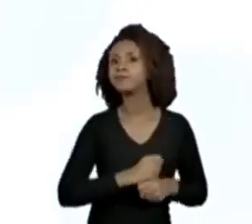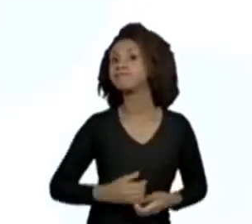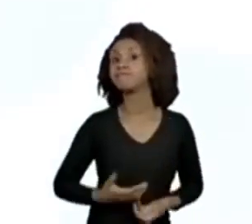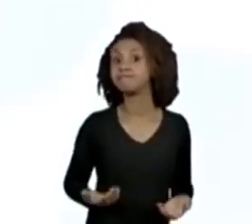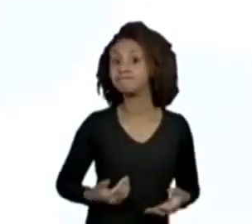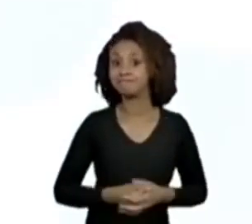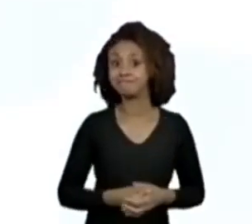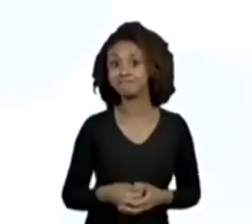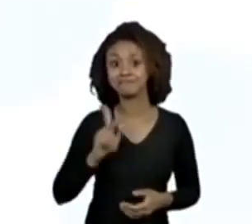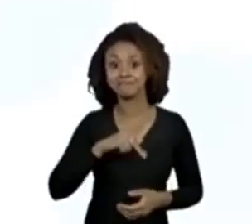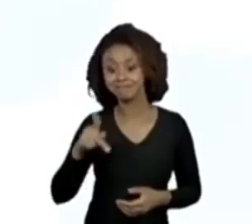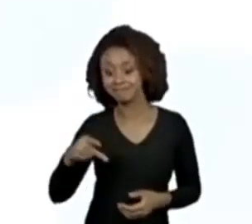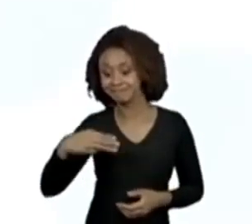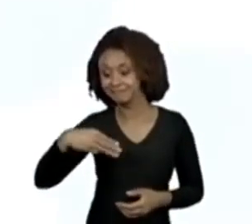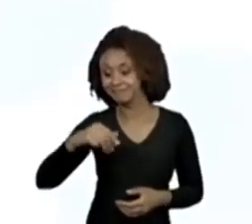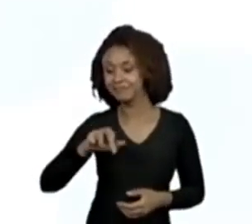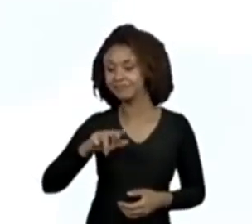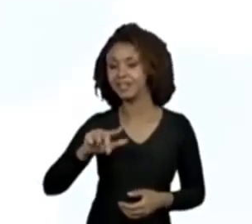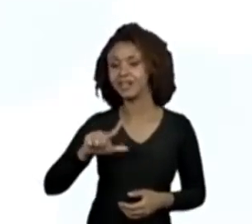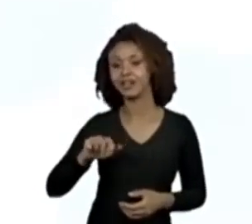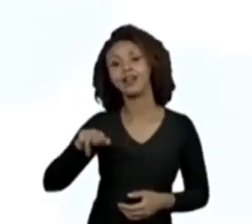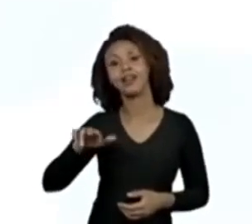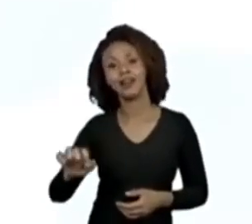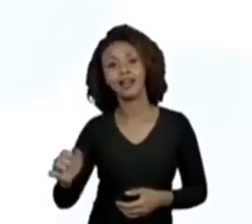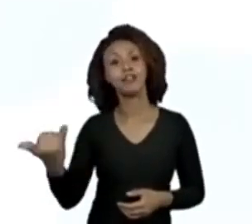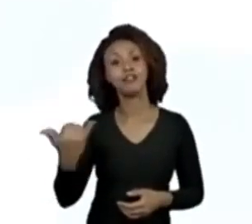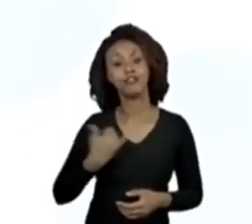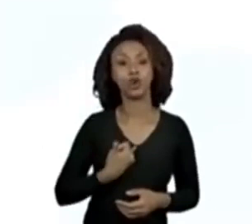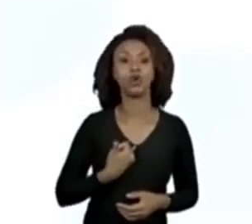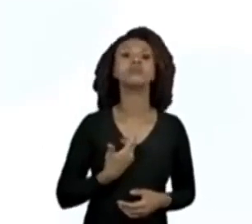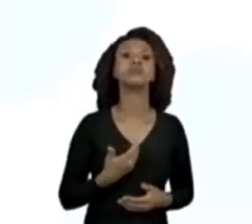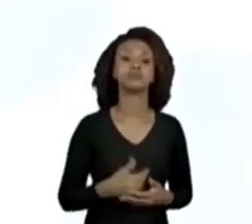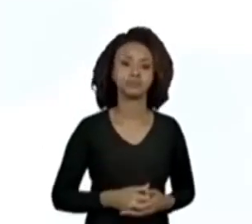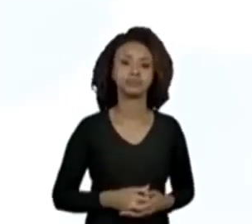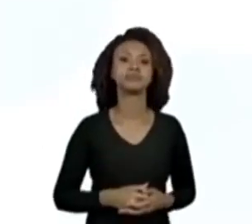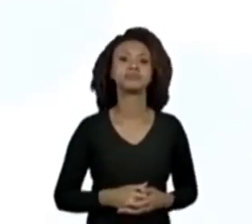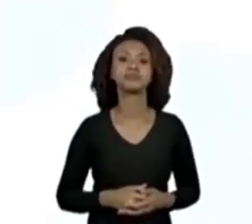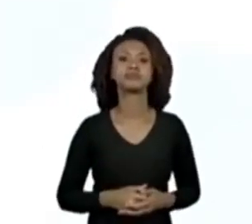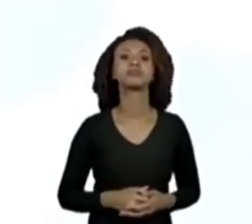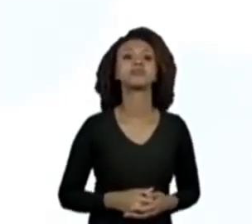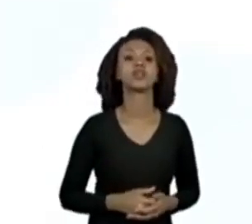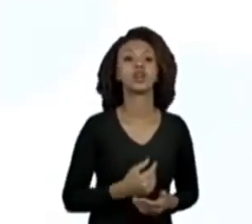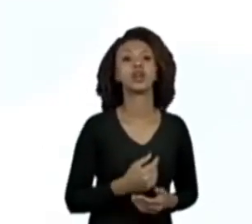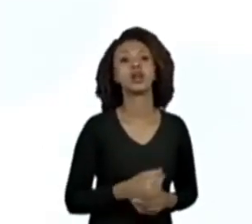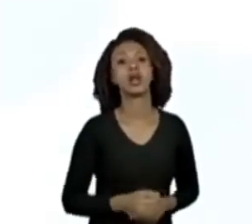professora Marlene está falando a quantidade de laranjas em dúzia. Muito bem.